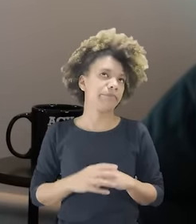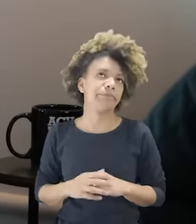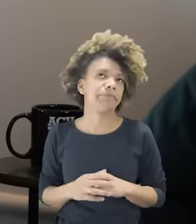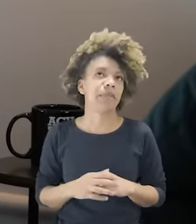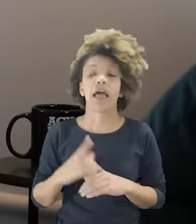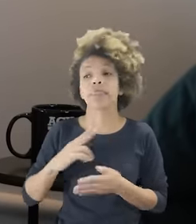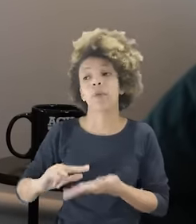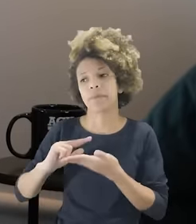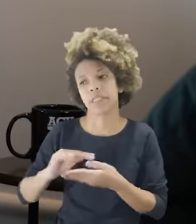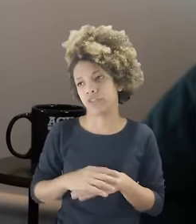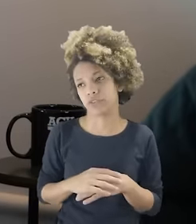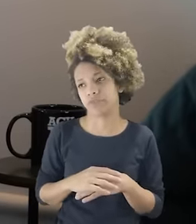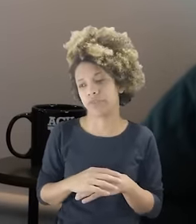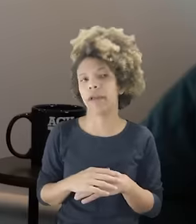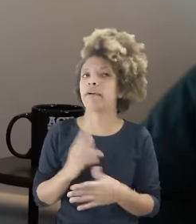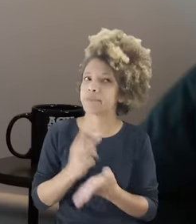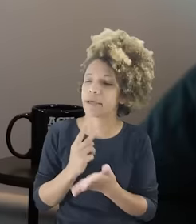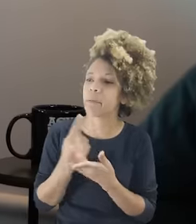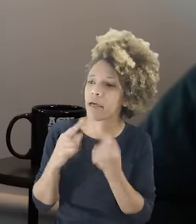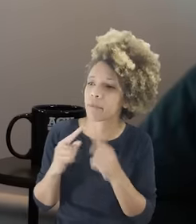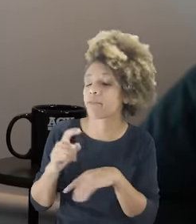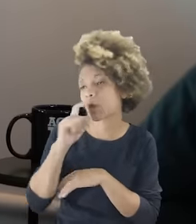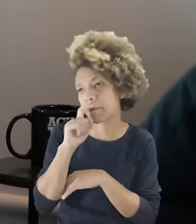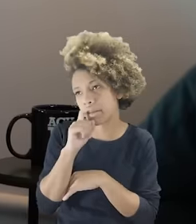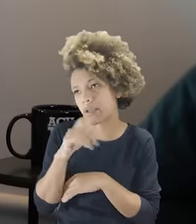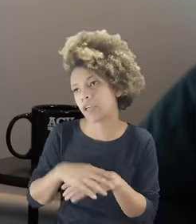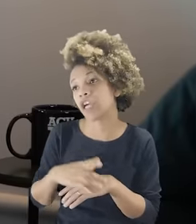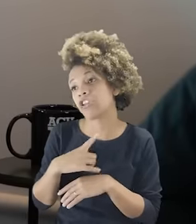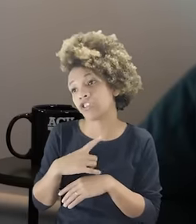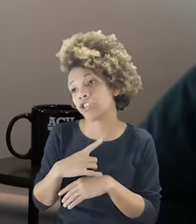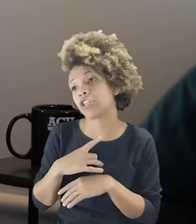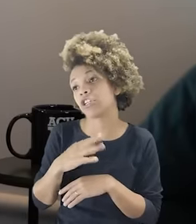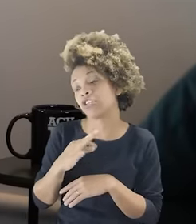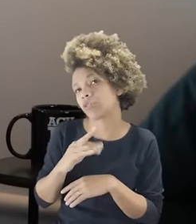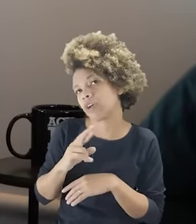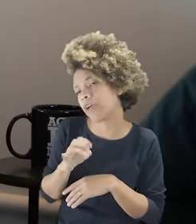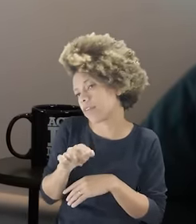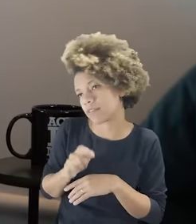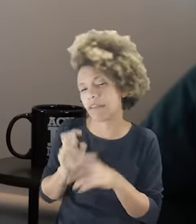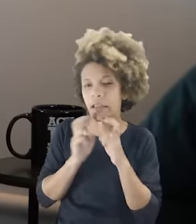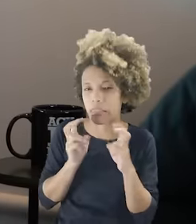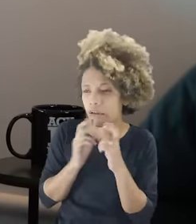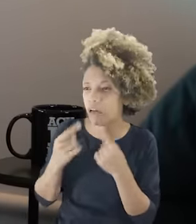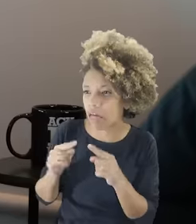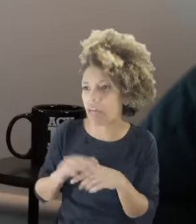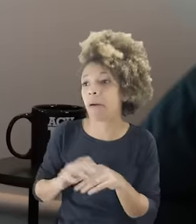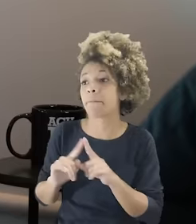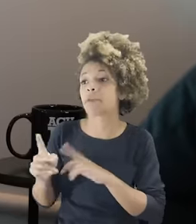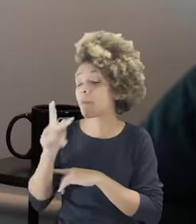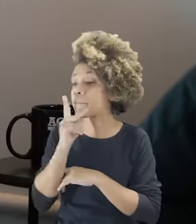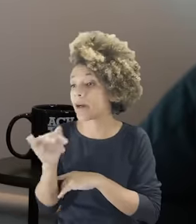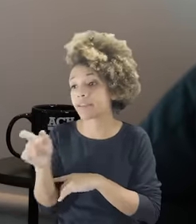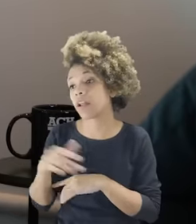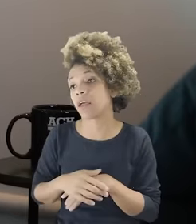tem um paciente meu ele sempre me reclamava que o pai dele tinha torrete que gritava que chegava até eu descobri que o pai dele